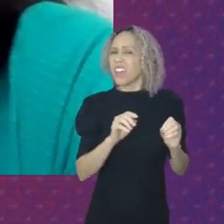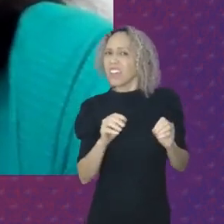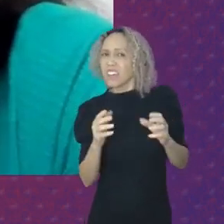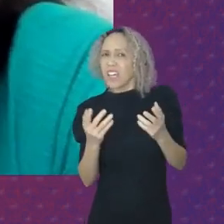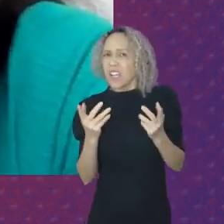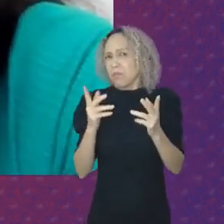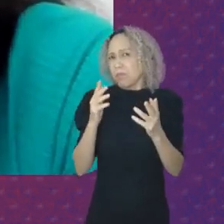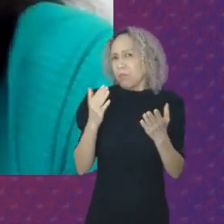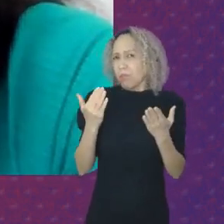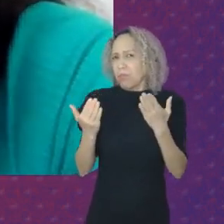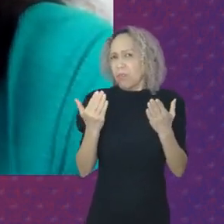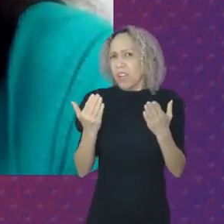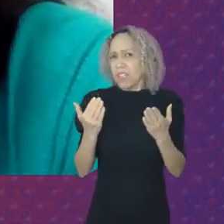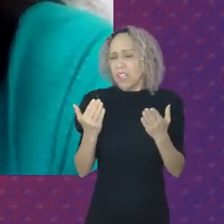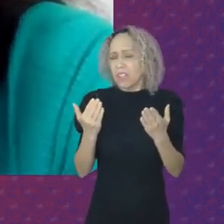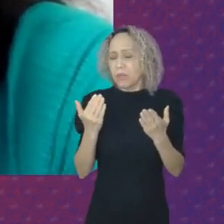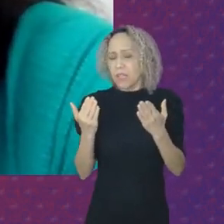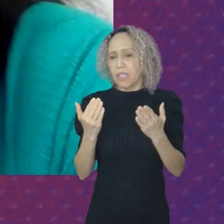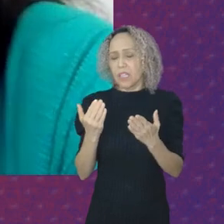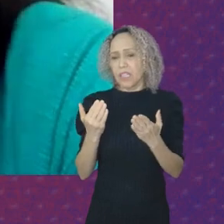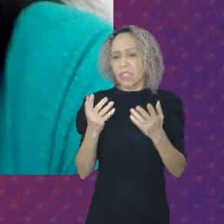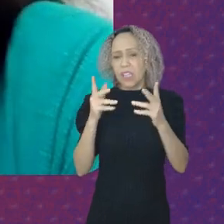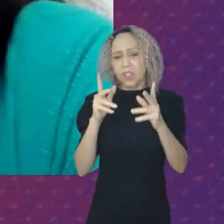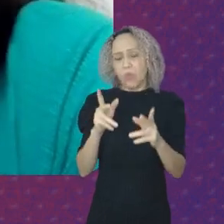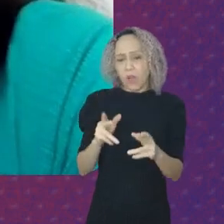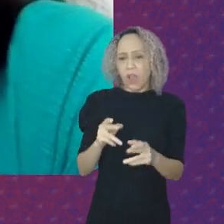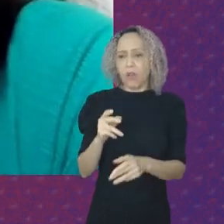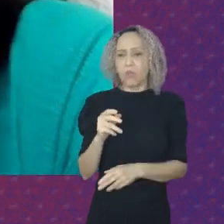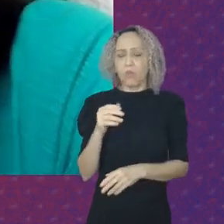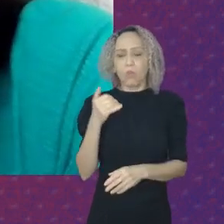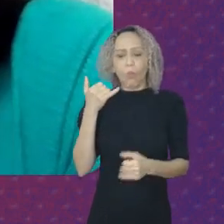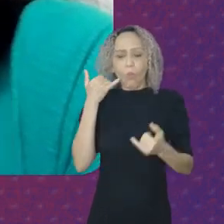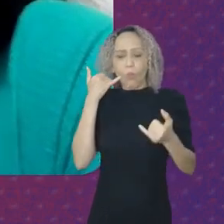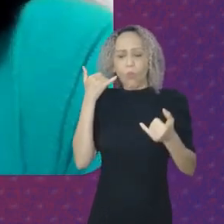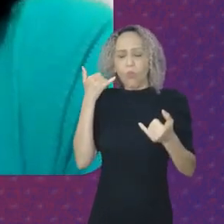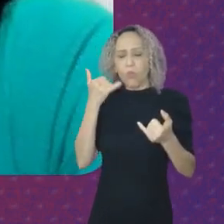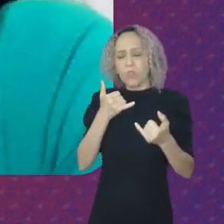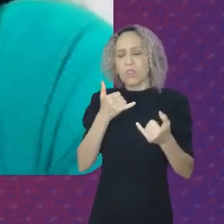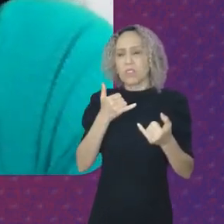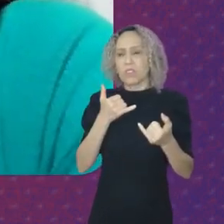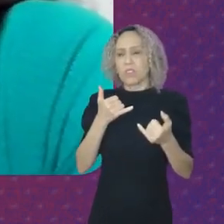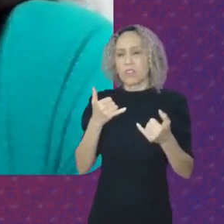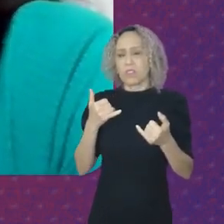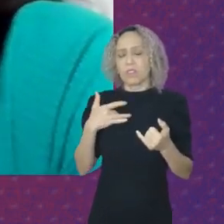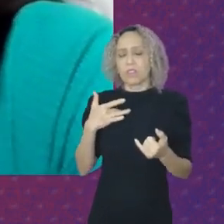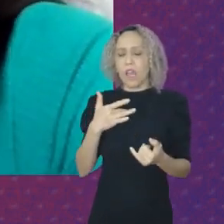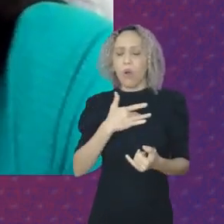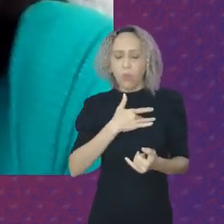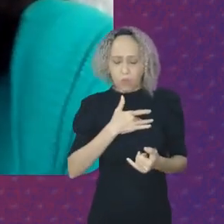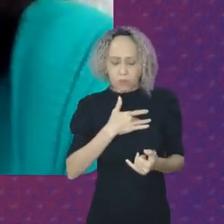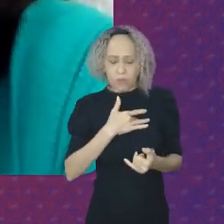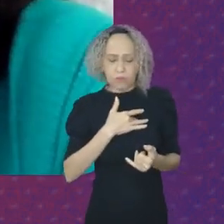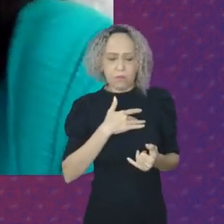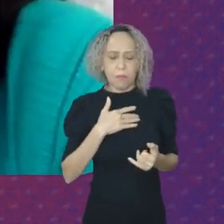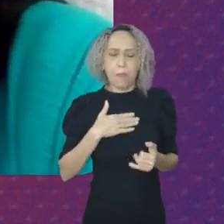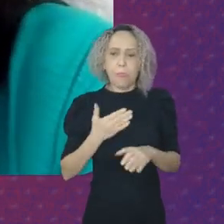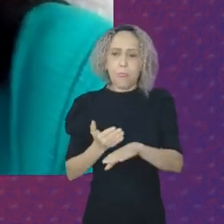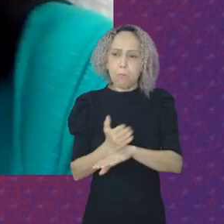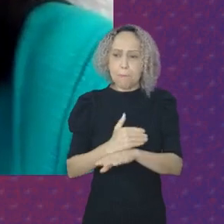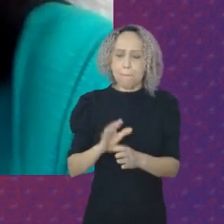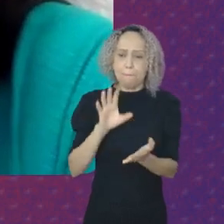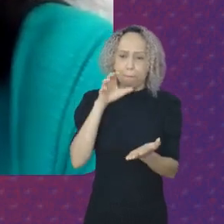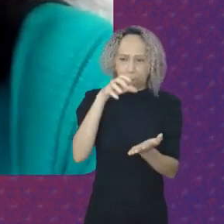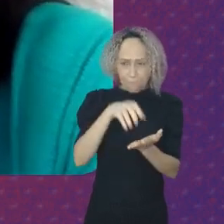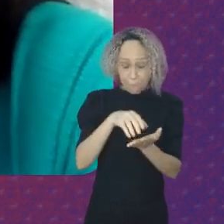né? Servia apenas para prestar informações. E, além disso, antes da central, a então Secretaria de